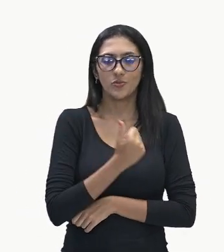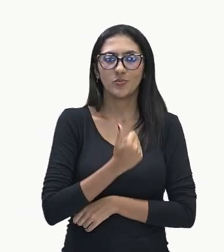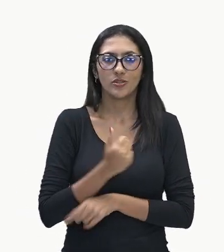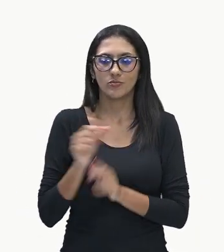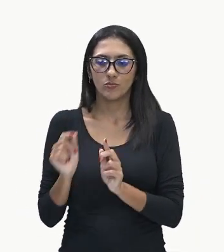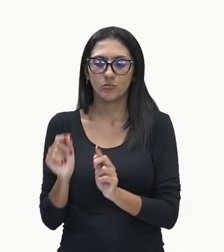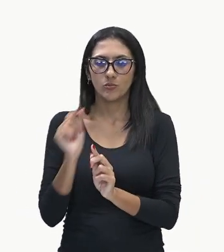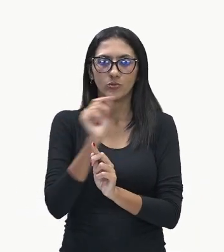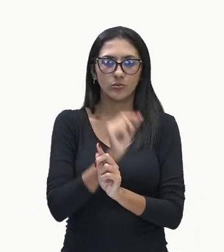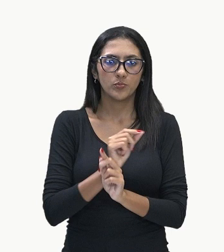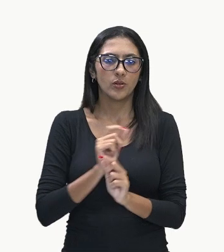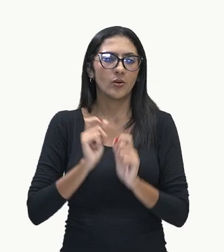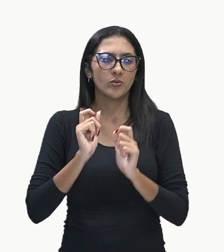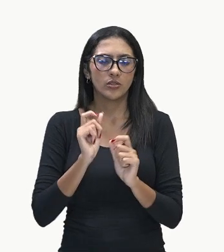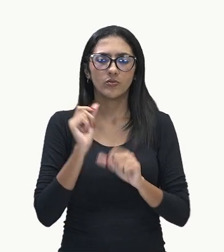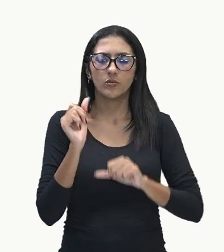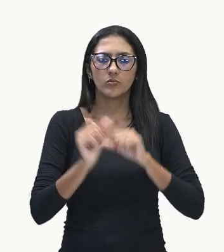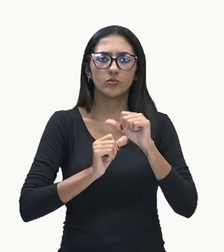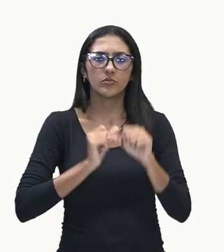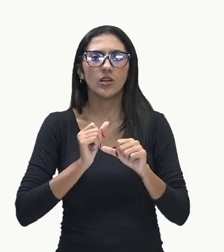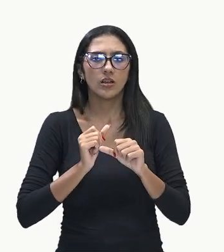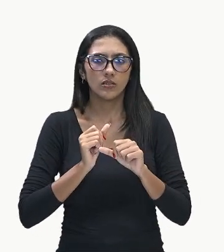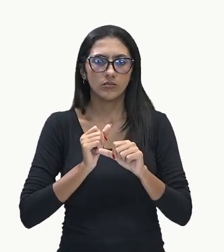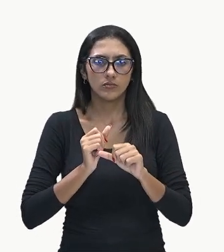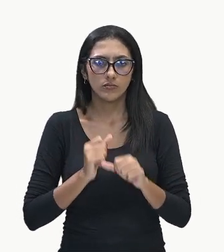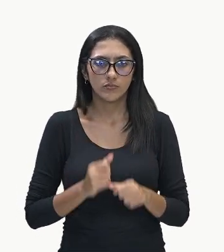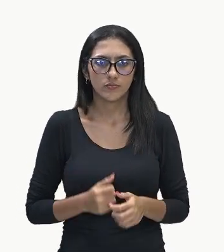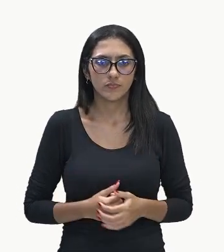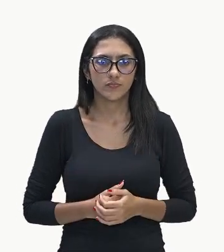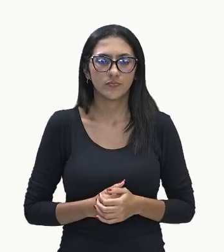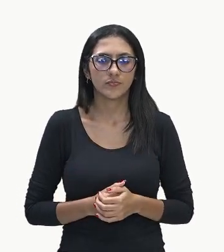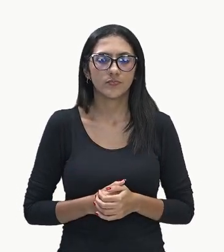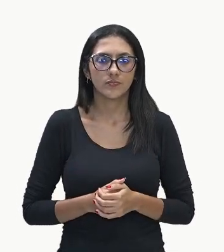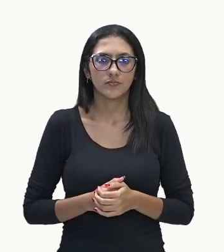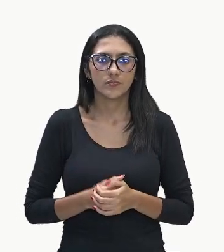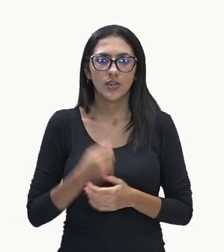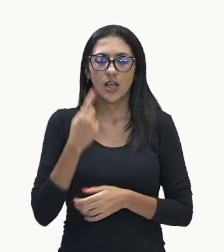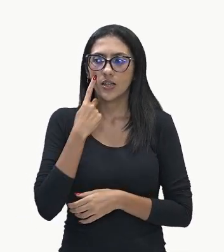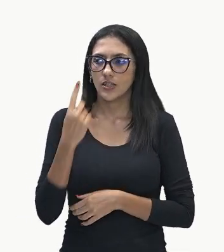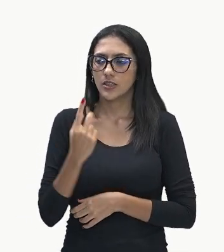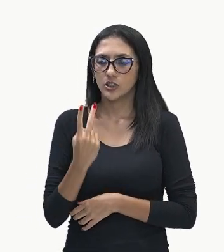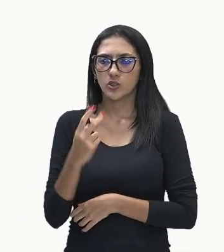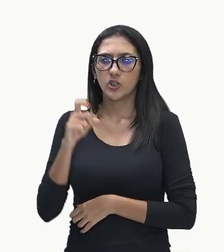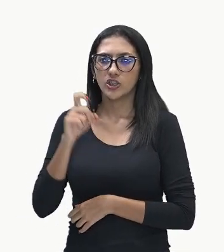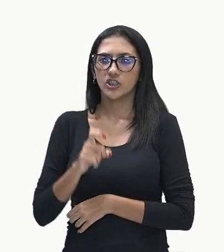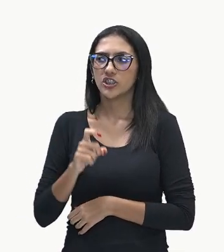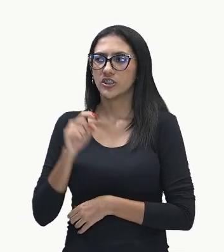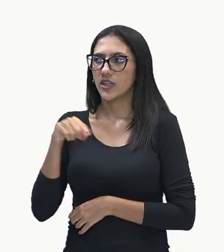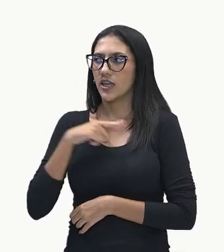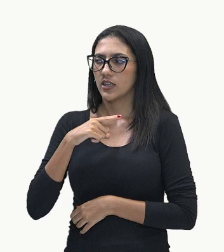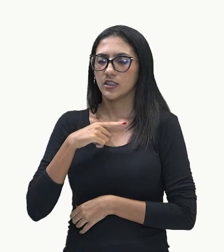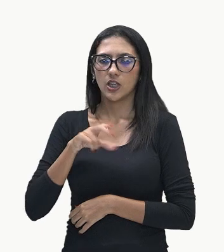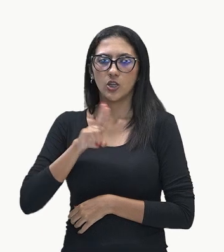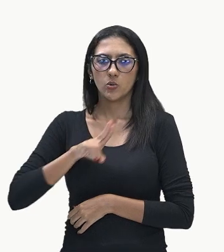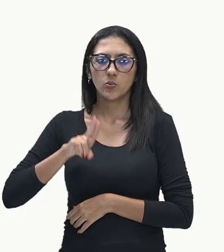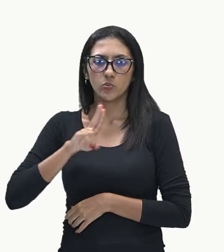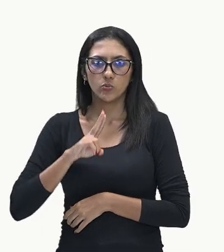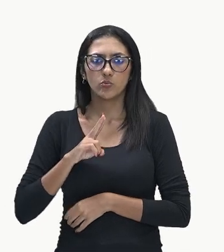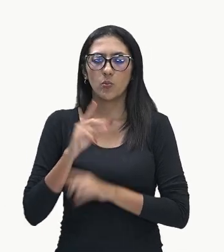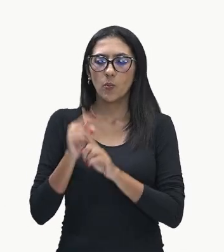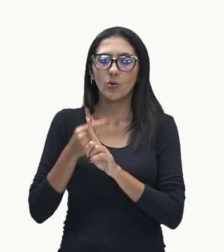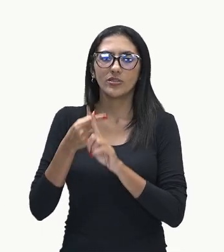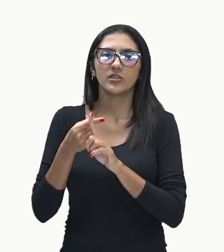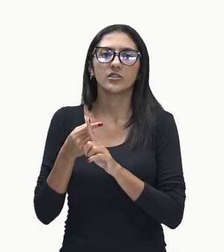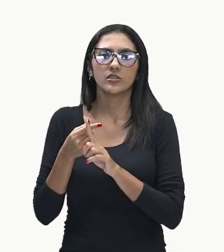vai acontecer com o sinal dele? Vai trocar. Aqui onde ele se encontra inicialmente, ele é positivo. Como ele